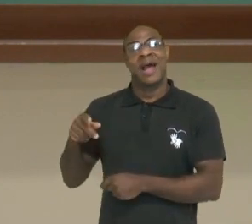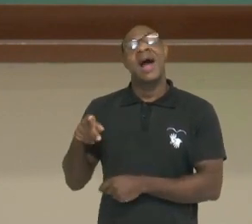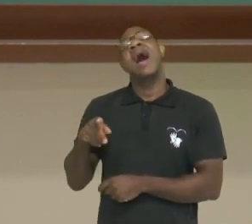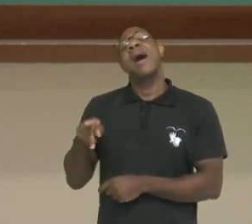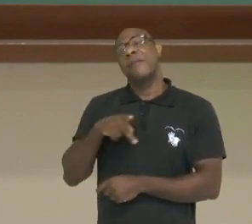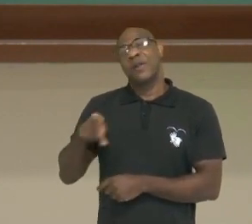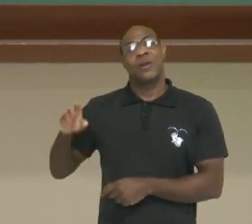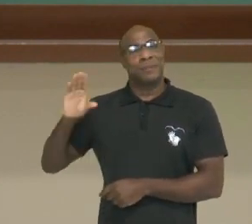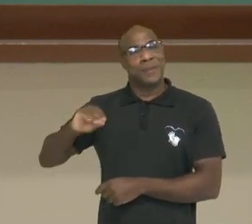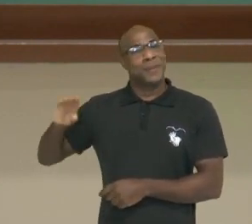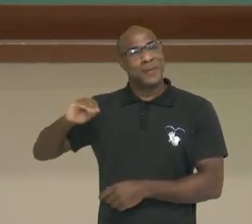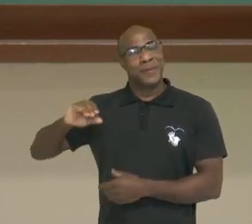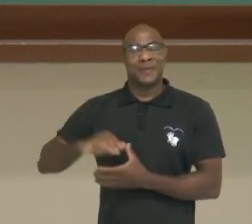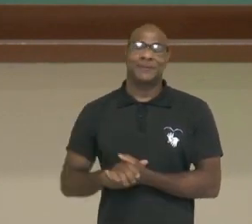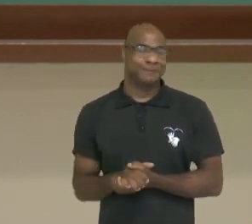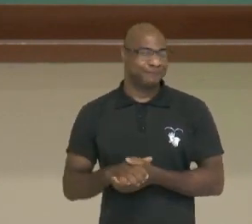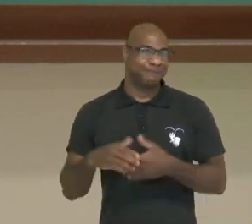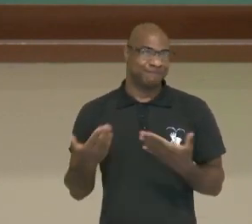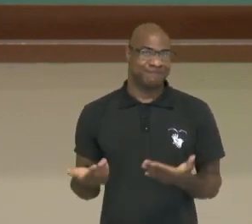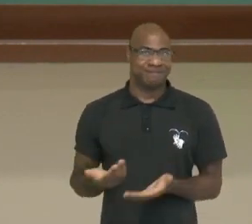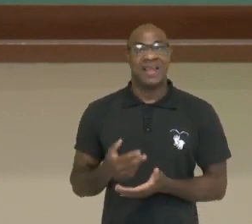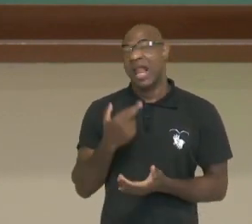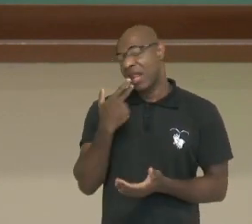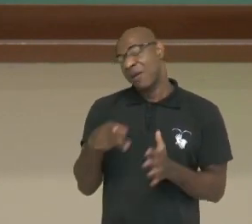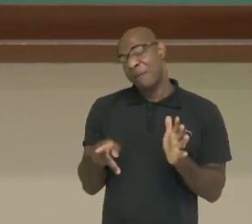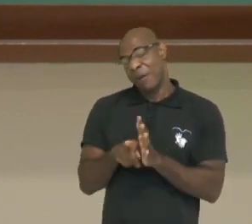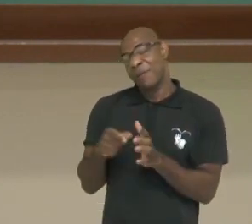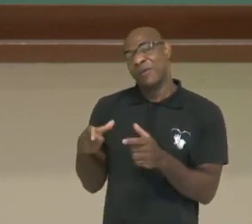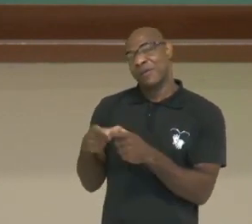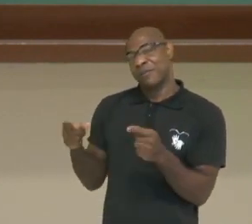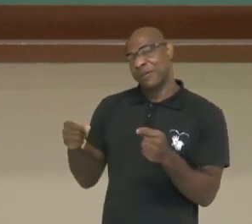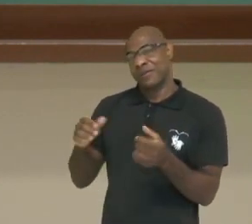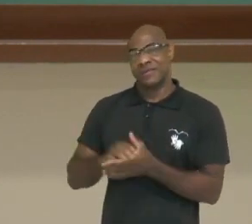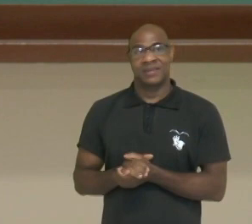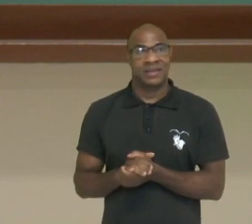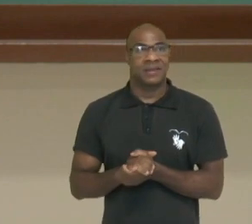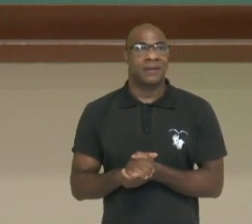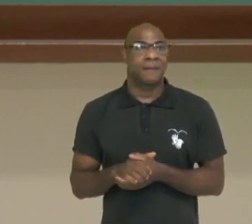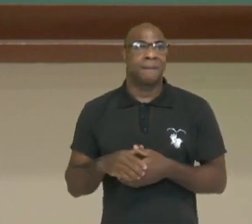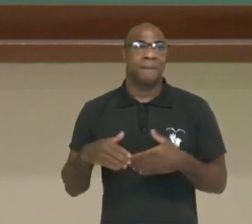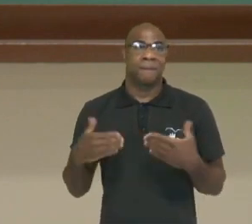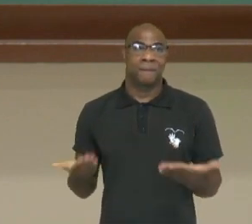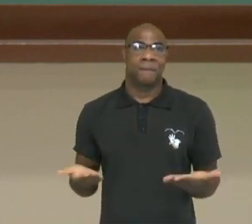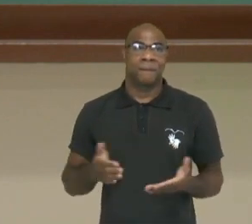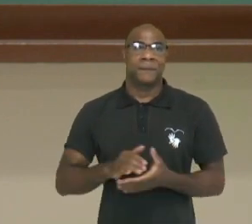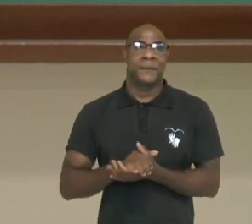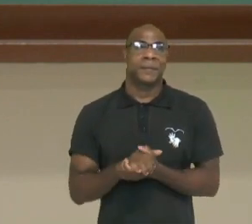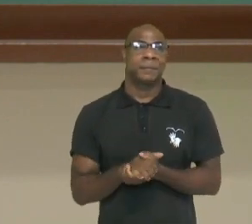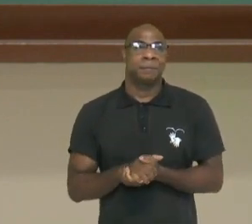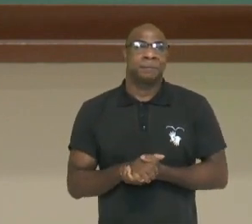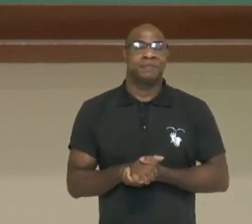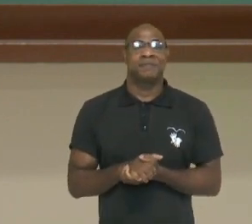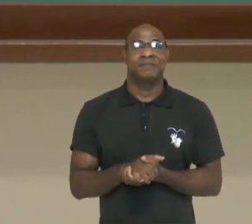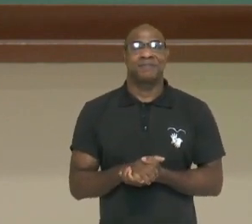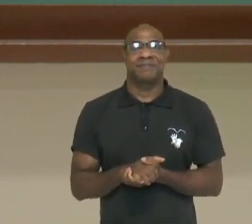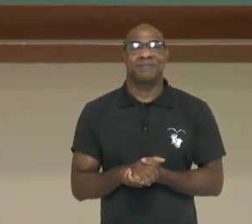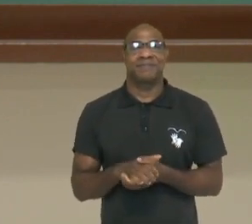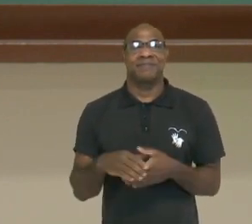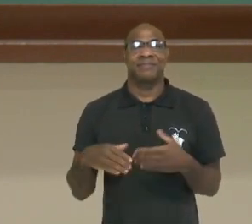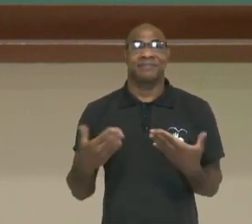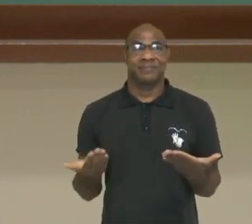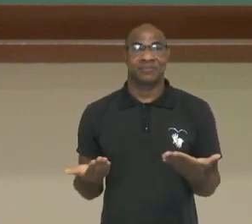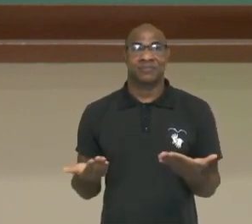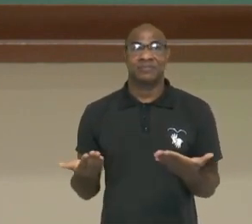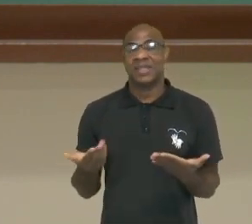contagens, né? Então, no período do aquecimento, os professores, os técnicos costumam contar em japonês.